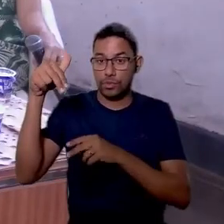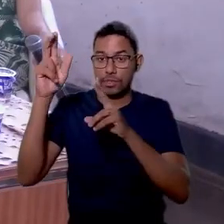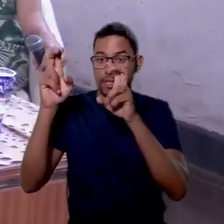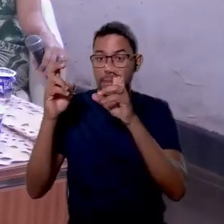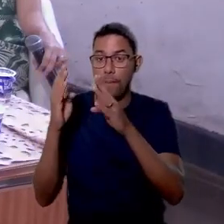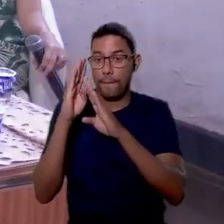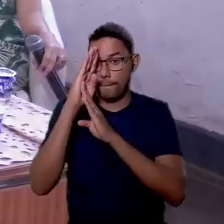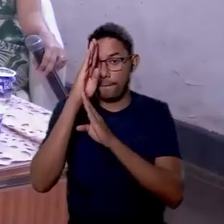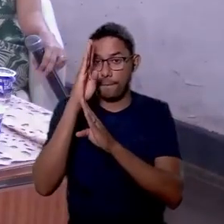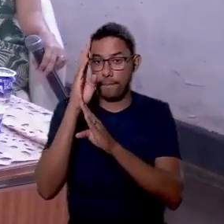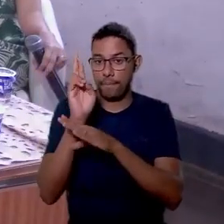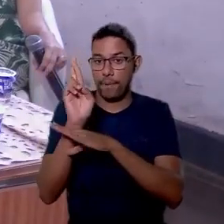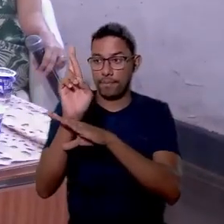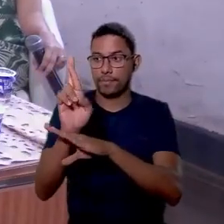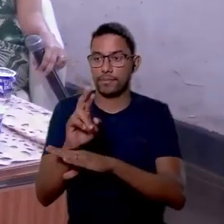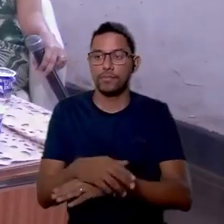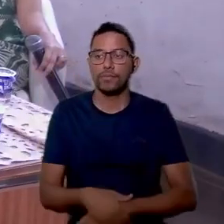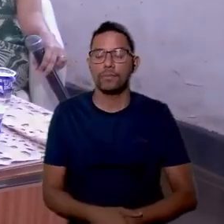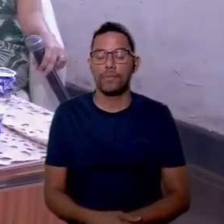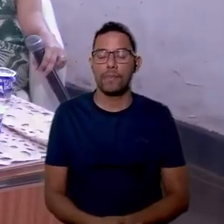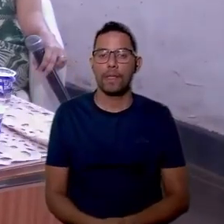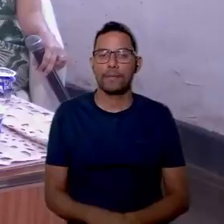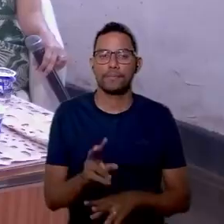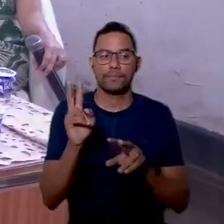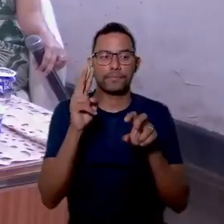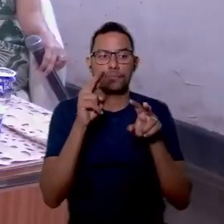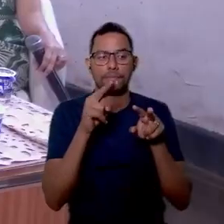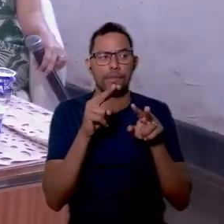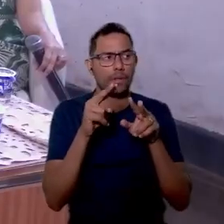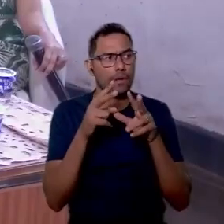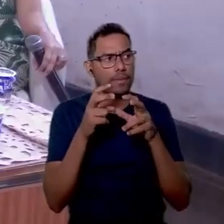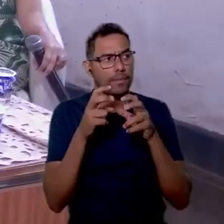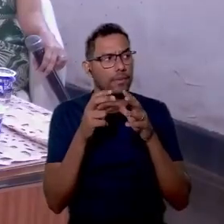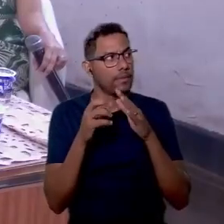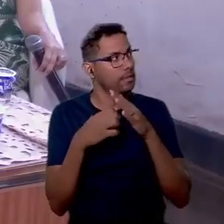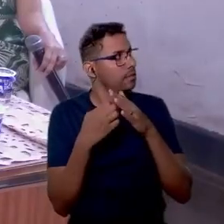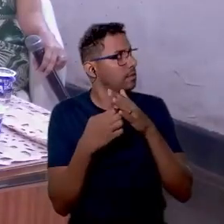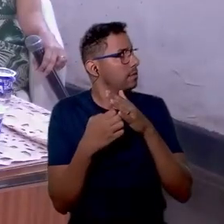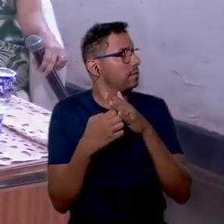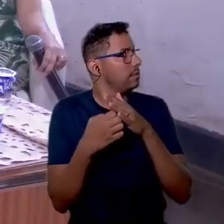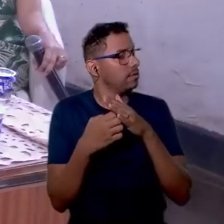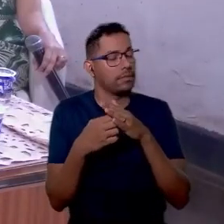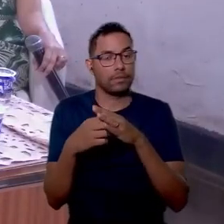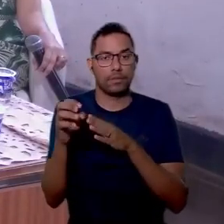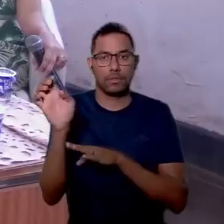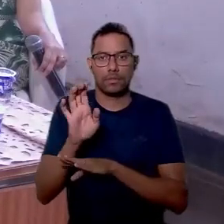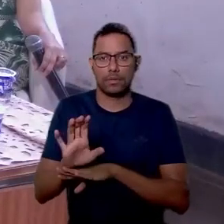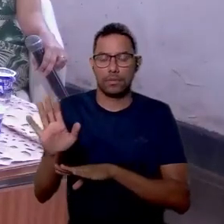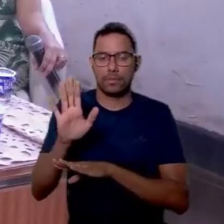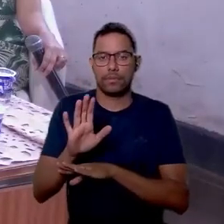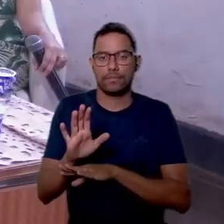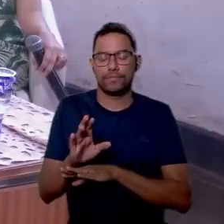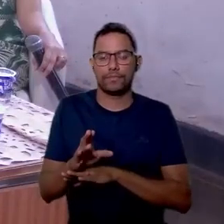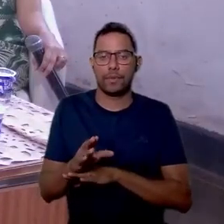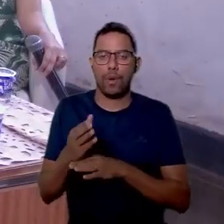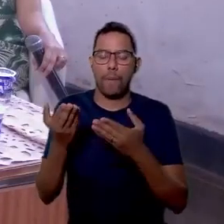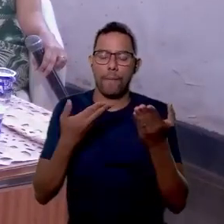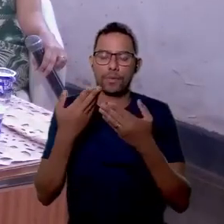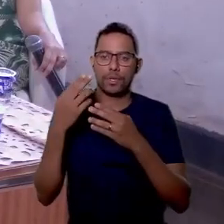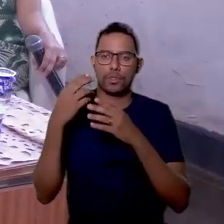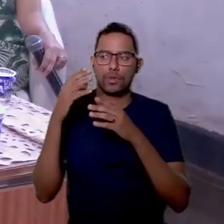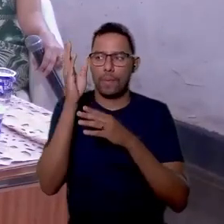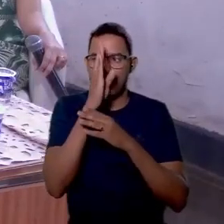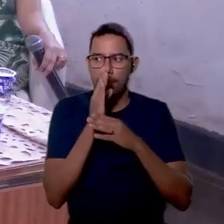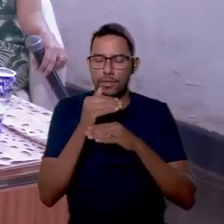Nós colocamos as empresas do Norte olhando para aquilo que está acontecendo na região. E esse é o processo de indução que a gente está fazendo pelo Brasil